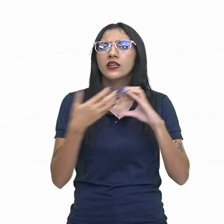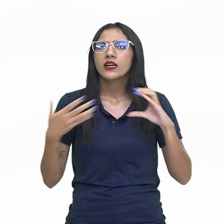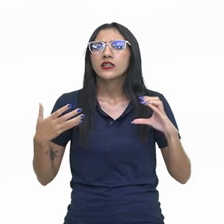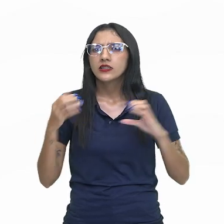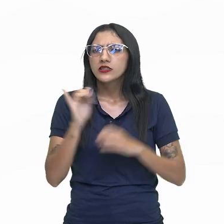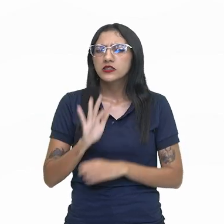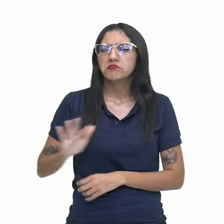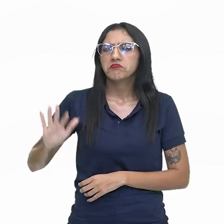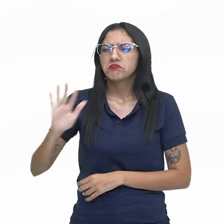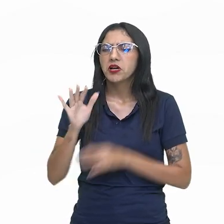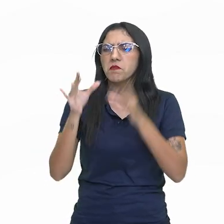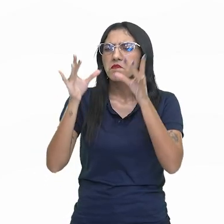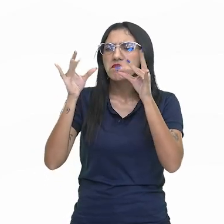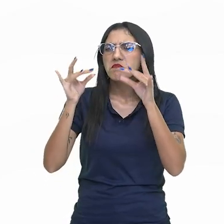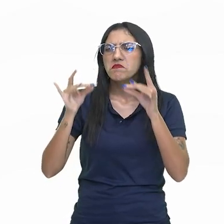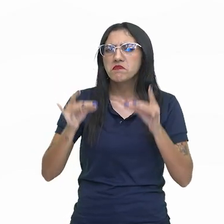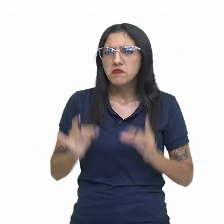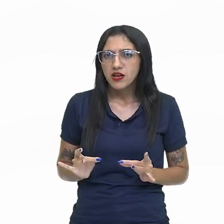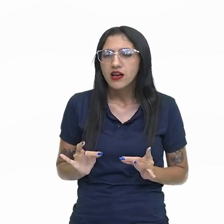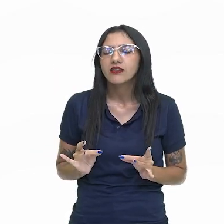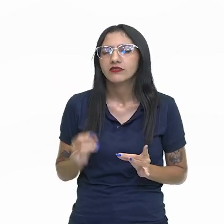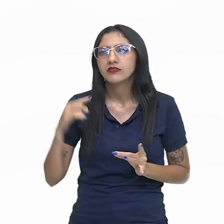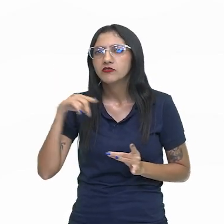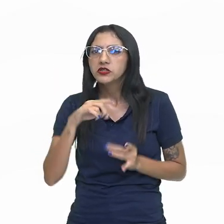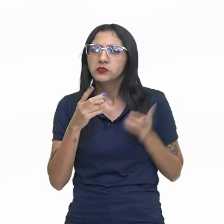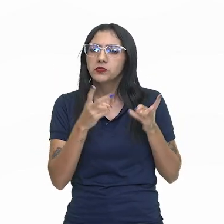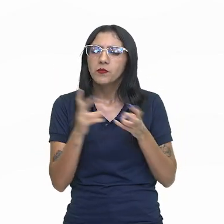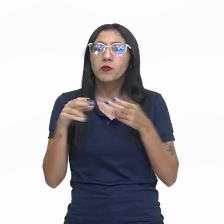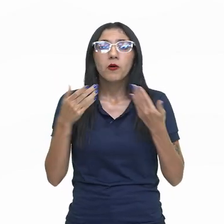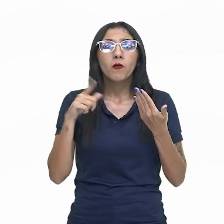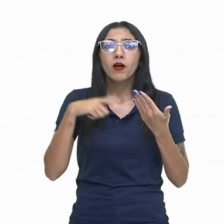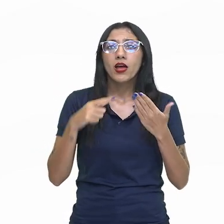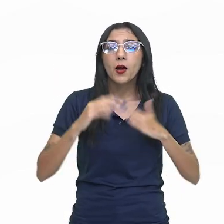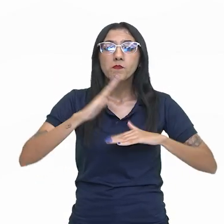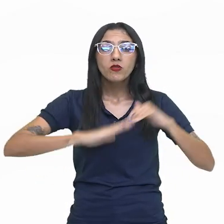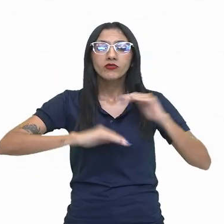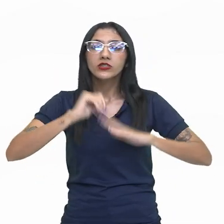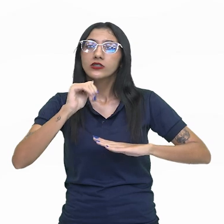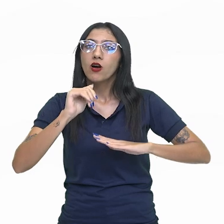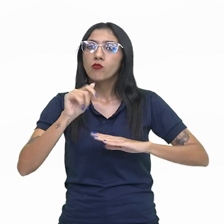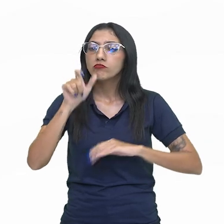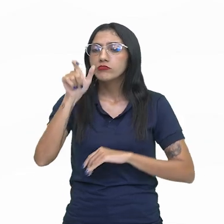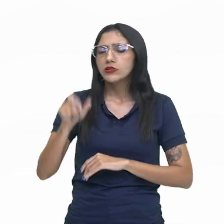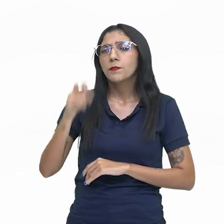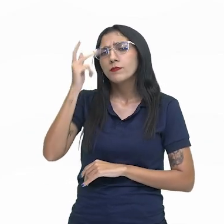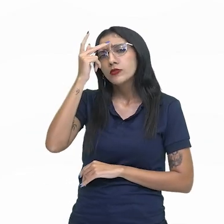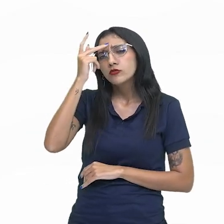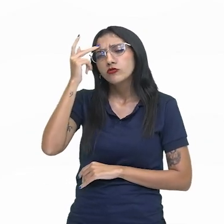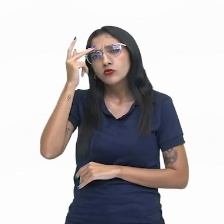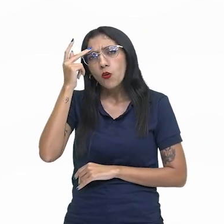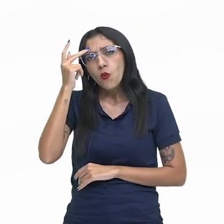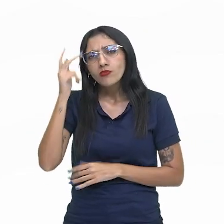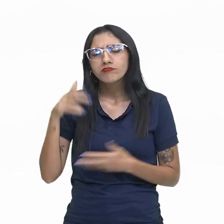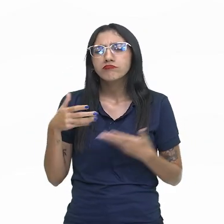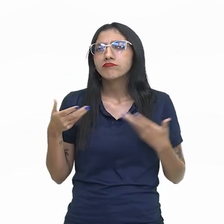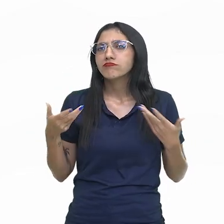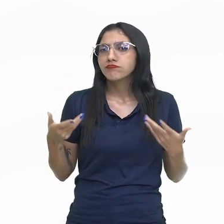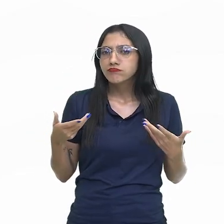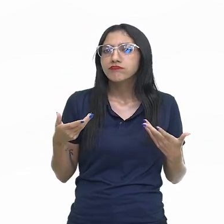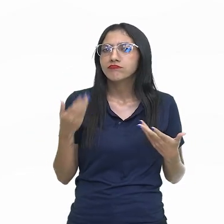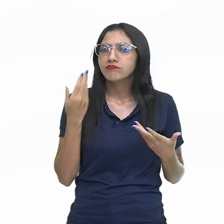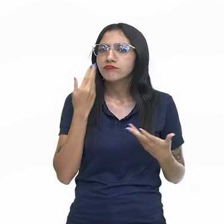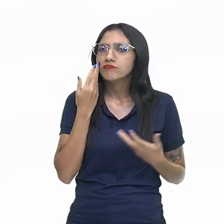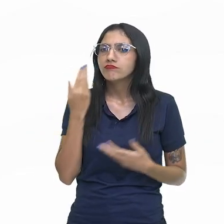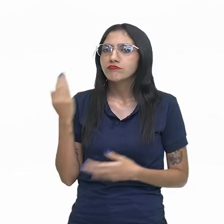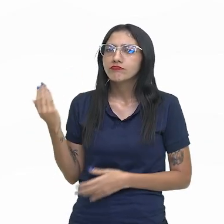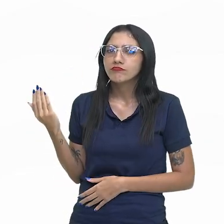que ajudam a descobrir, né, a profissão da personagem da foto, será? De repente, né, a